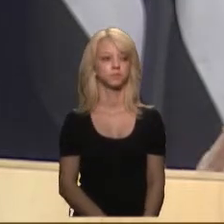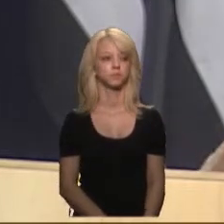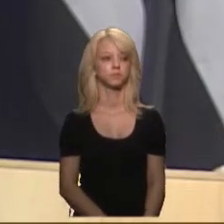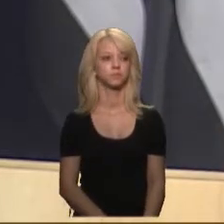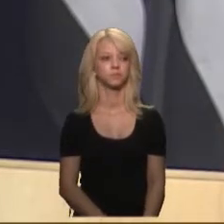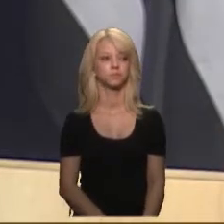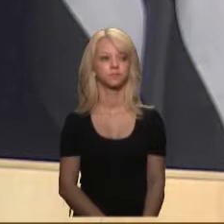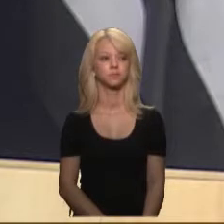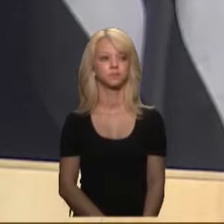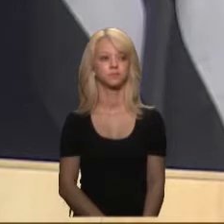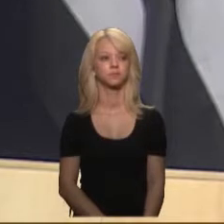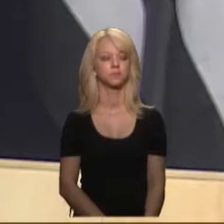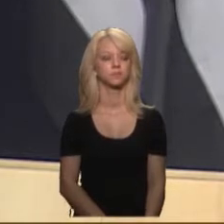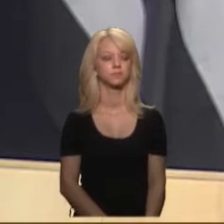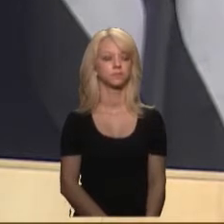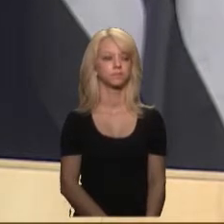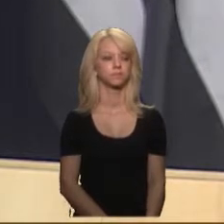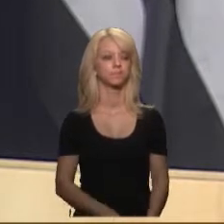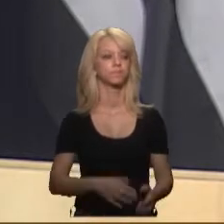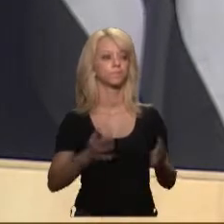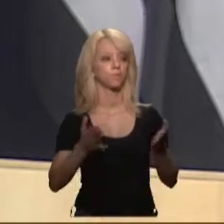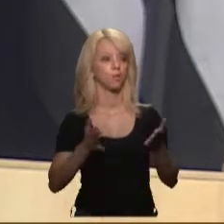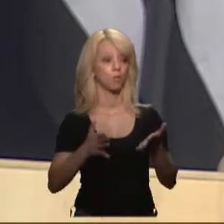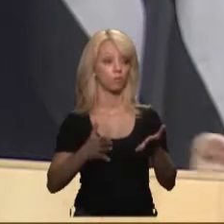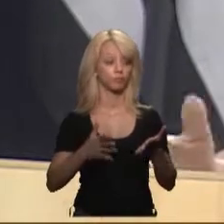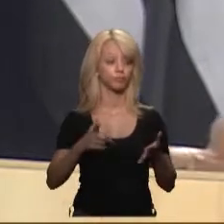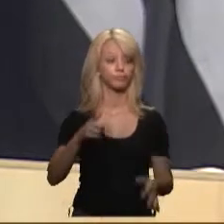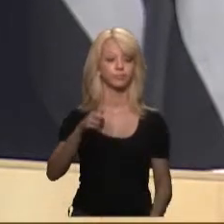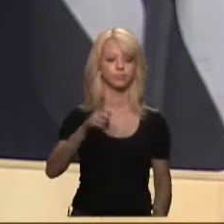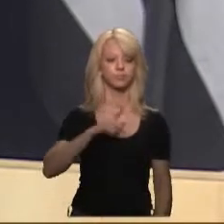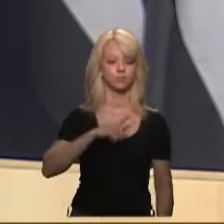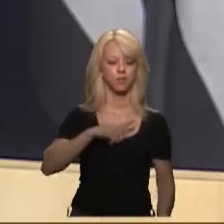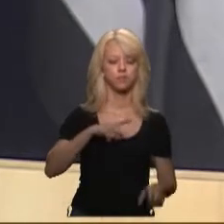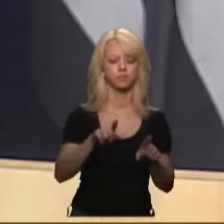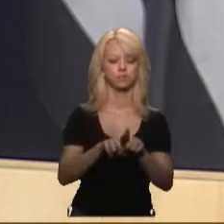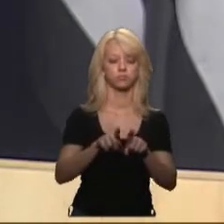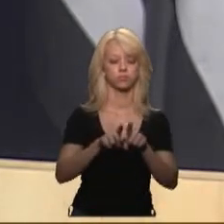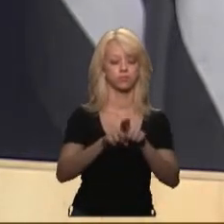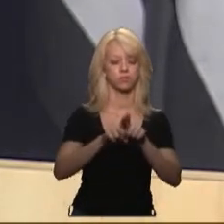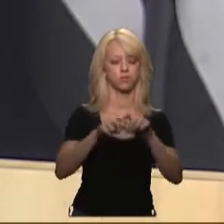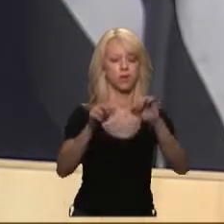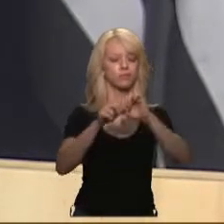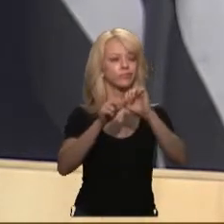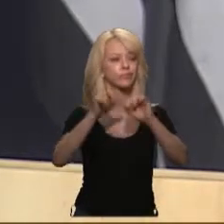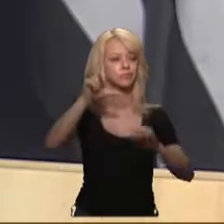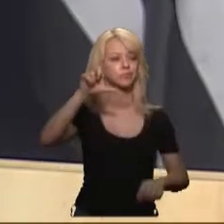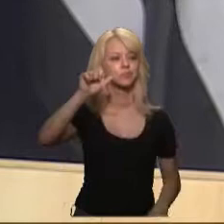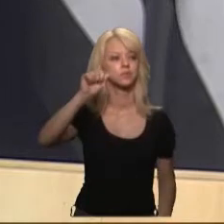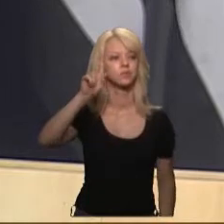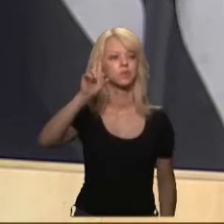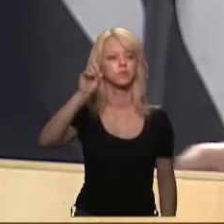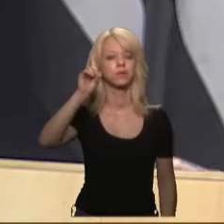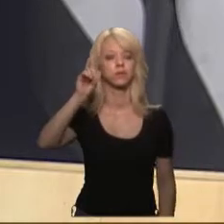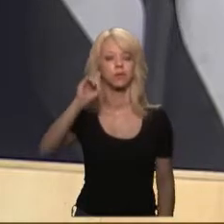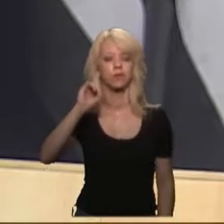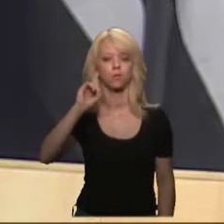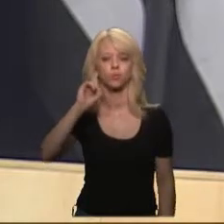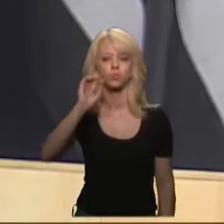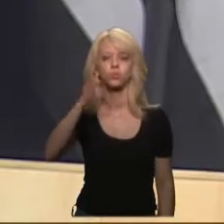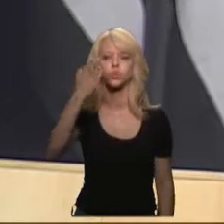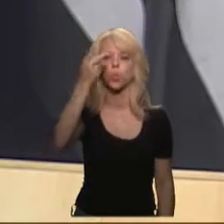temos essa isenção até para laudos periciais, muitas vezes as pessoas precisam,